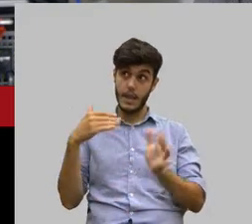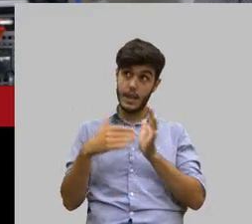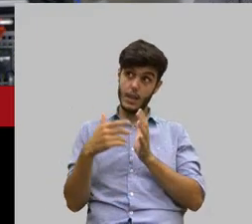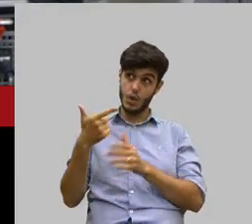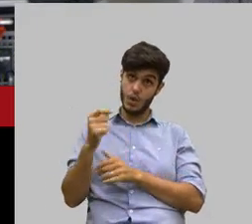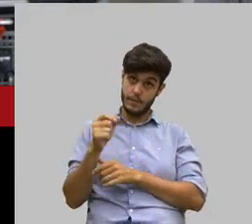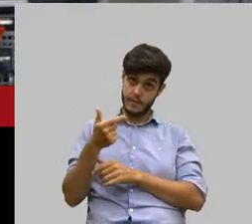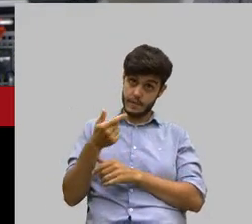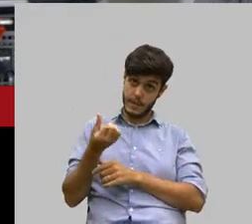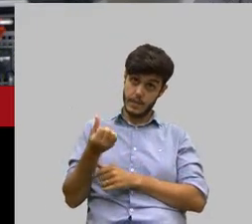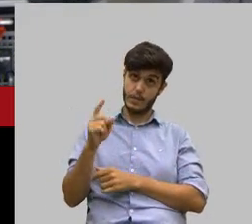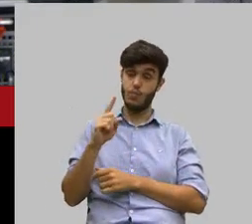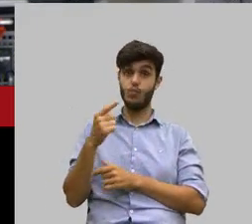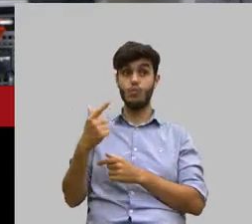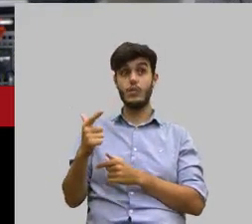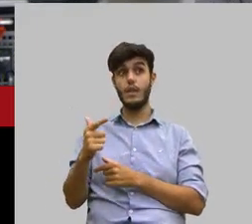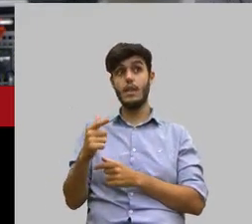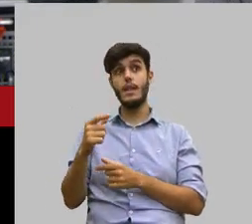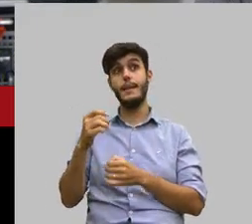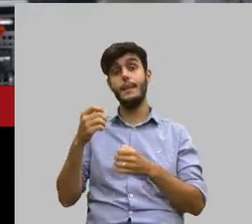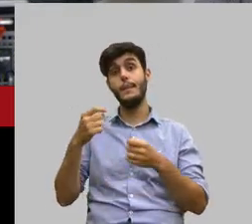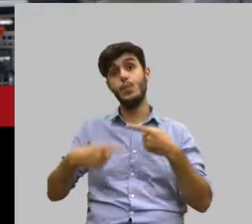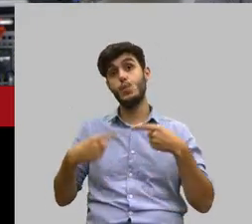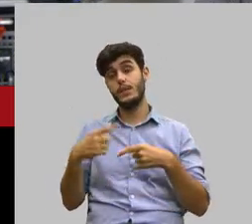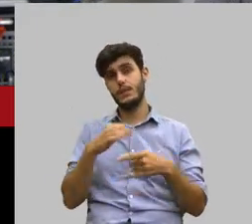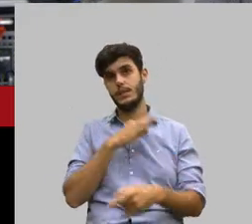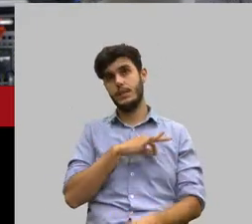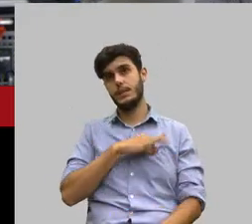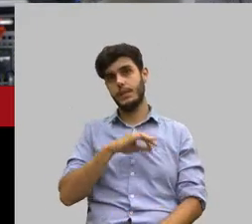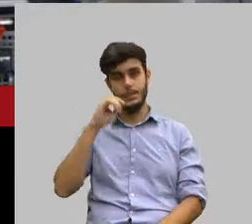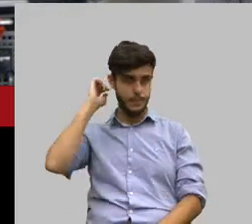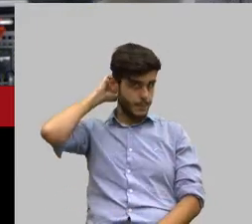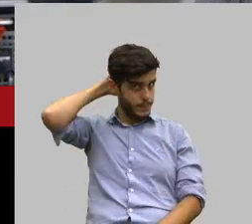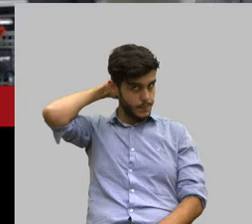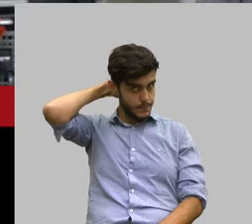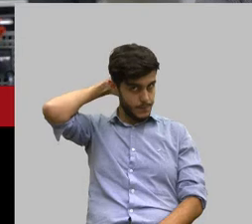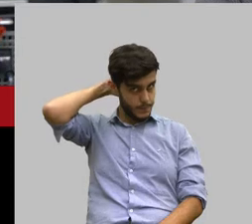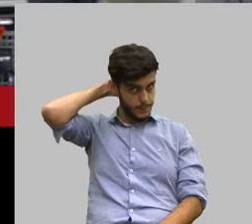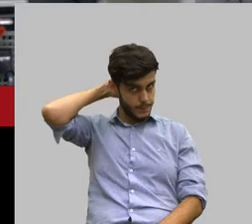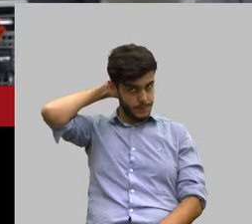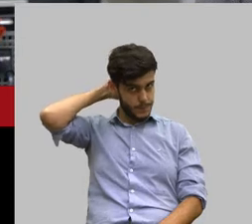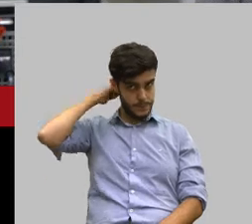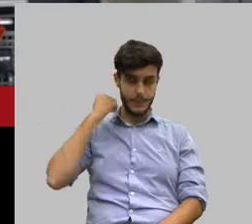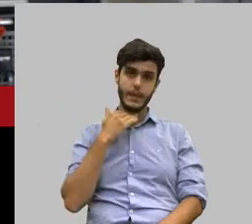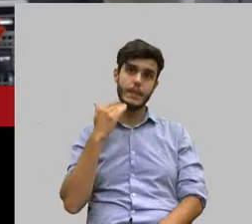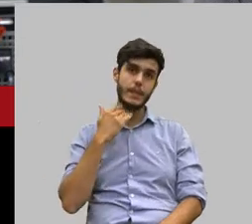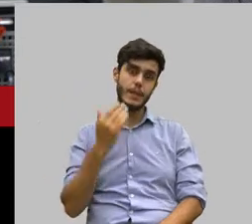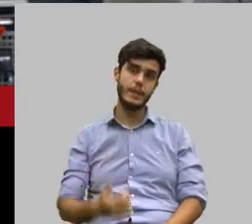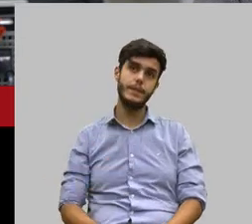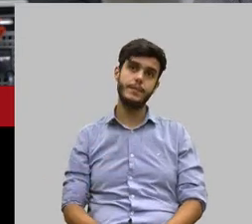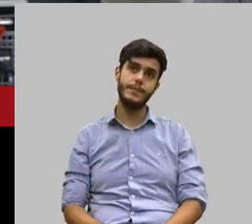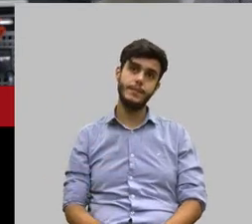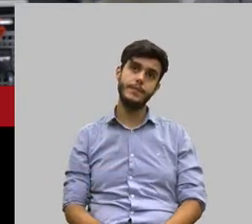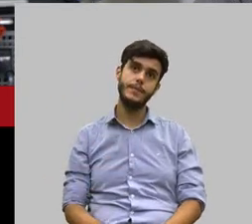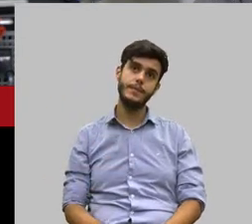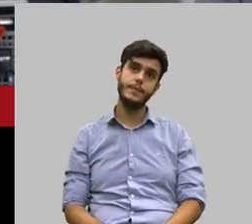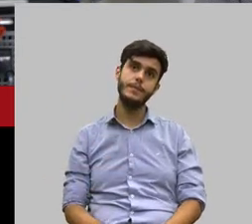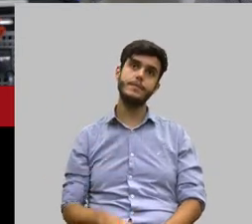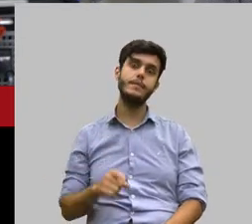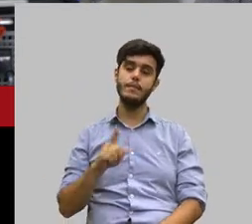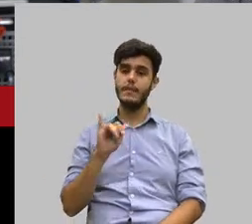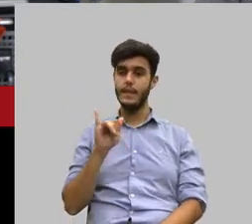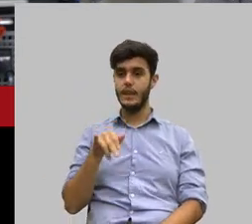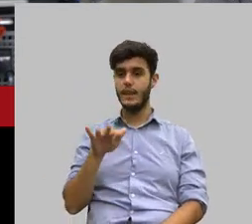tem política salarial para ninguém Talvez o máximo alguma recomposição de infla com muita